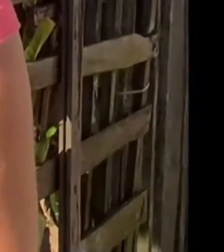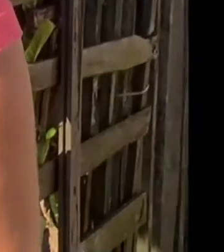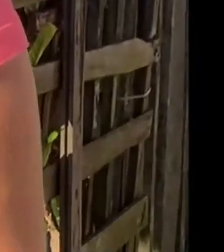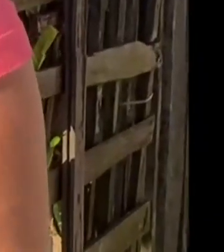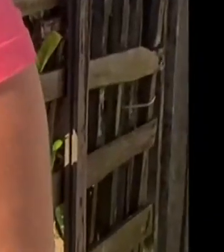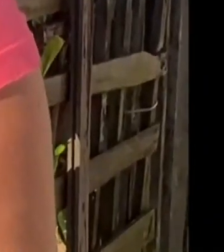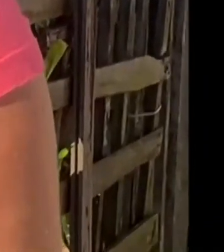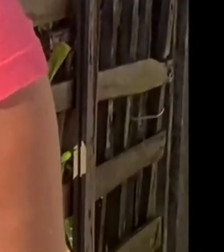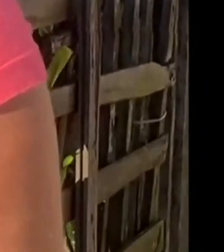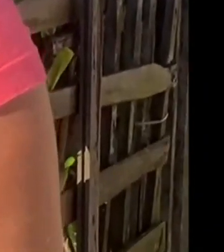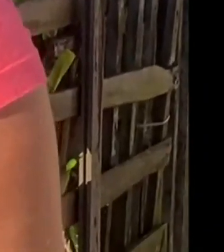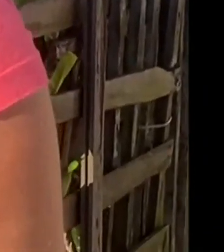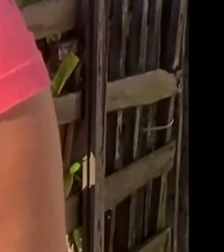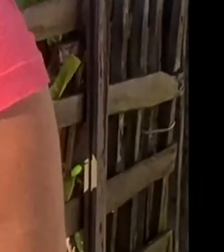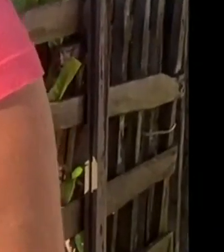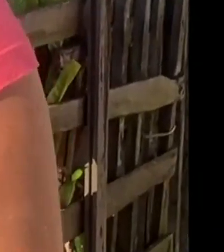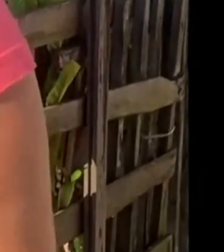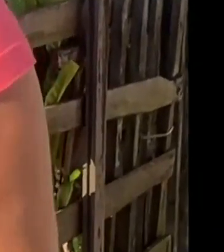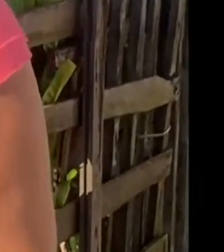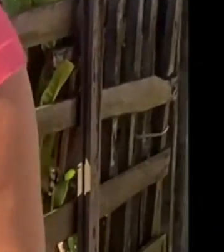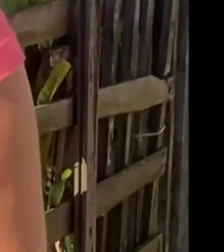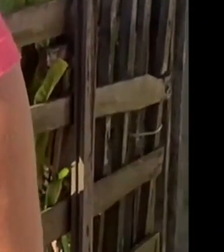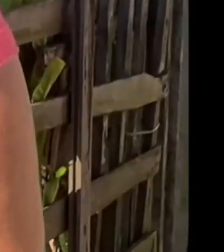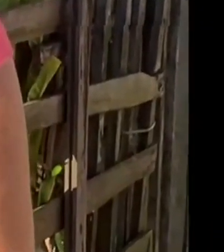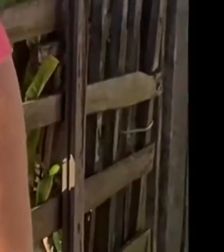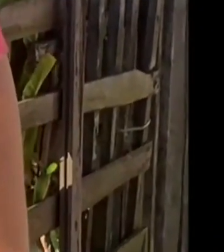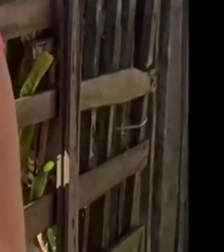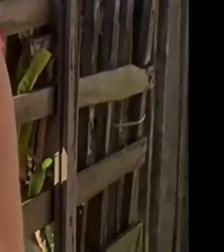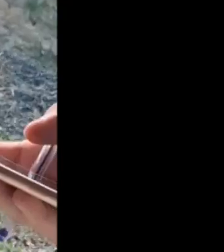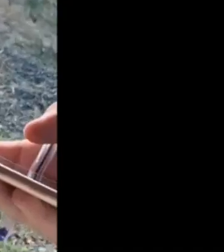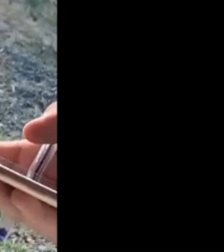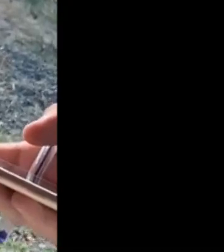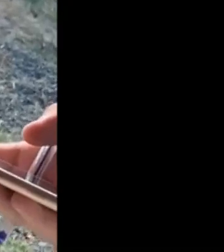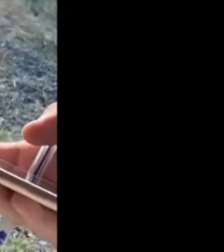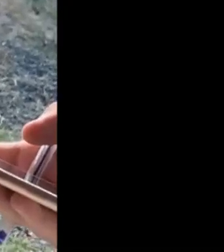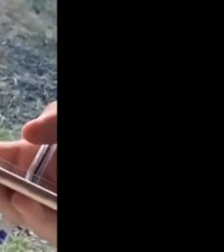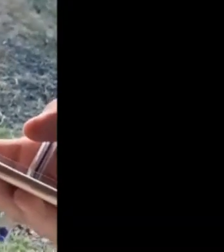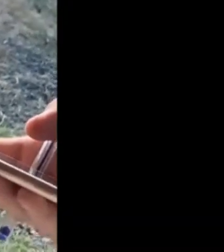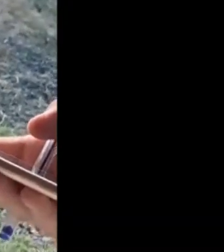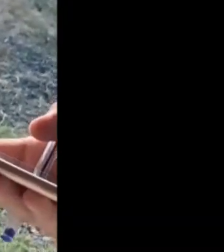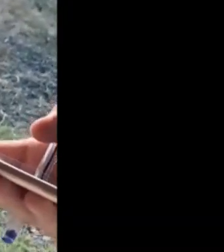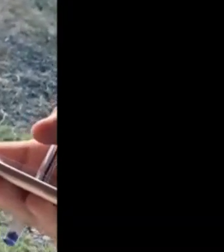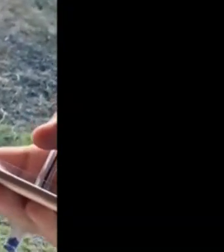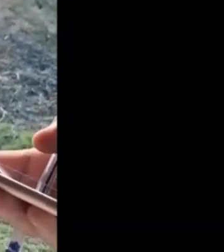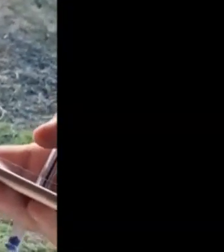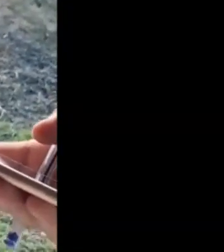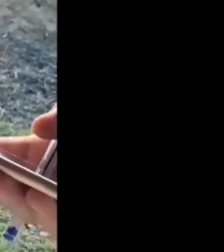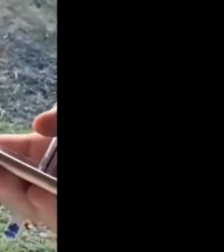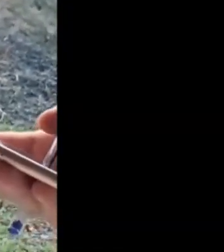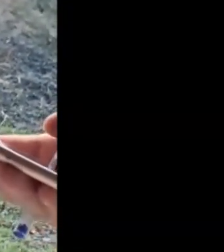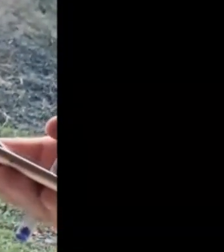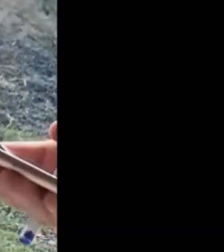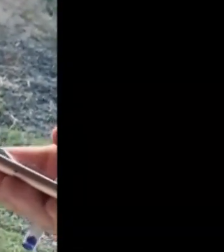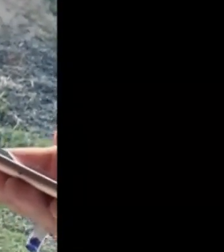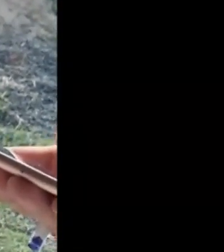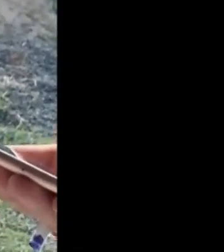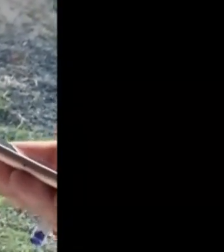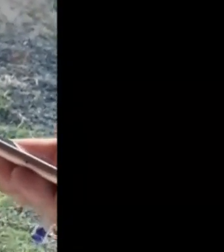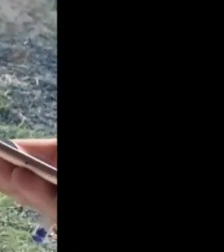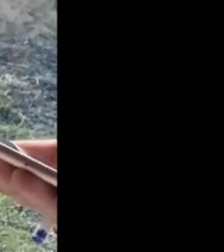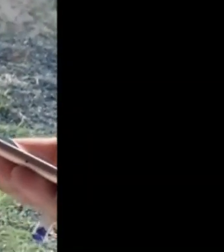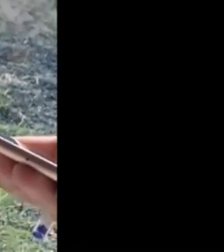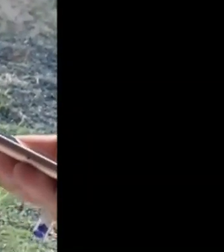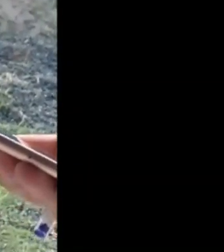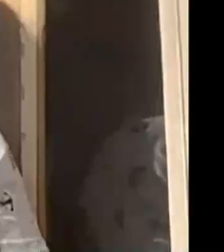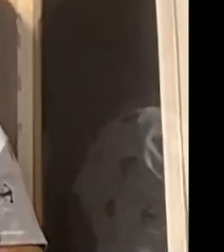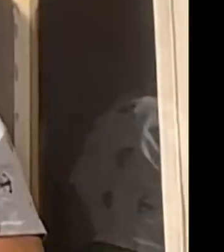falso ali. E eu acredito que é mais para segurança. Essa ponte tá soltando direto as tábuas, realmente tá muito perigoso. Já arrumaram